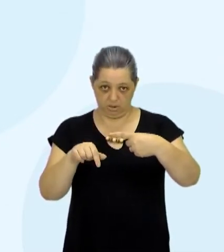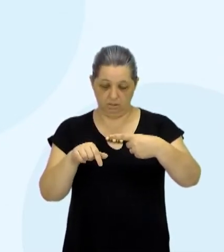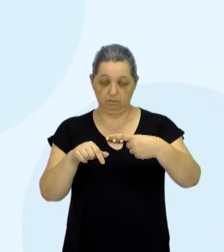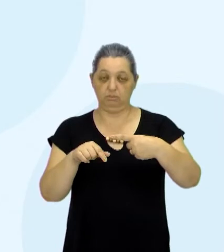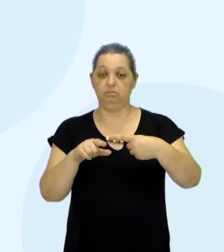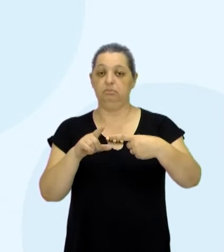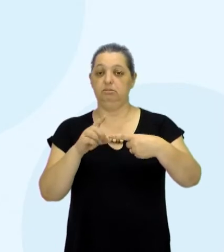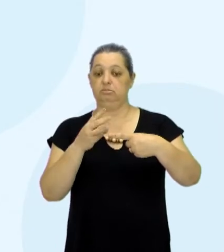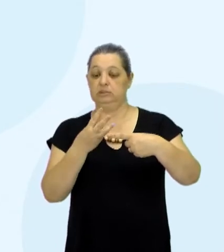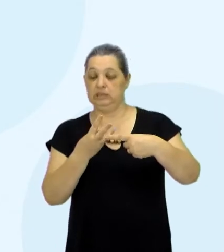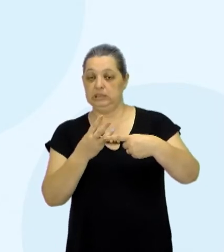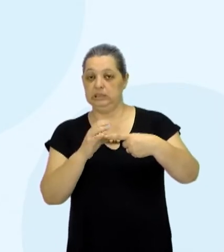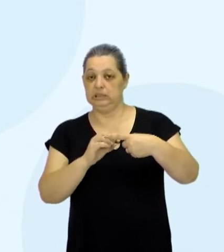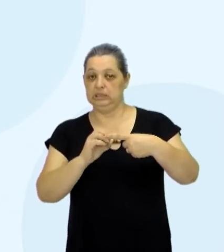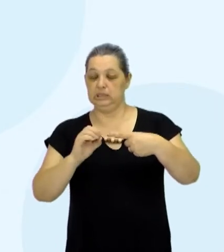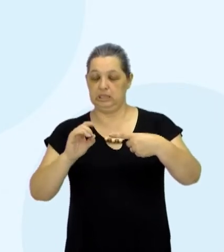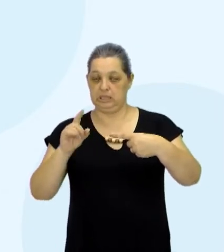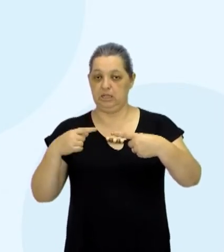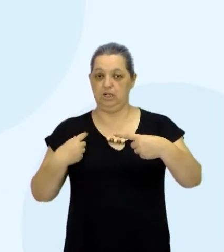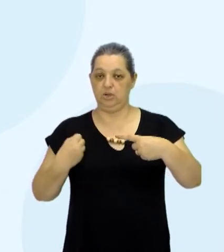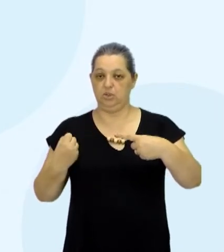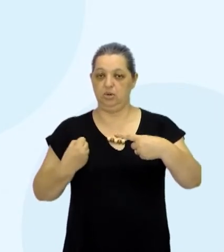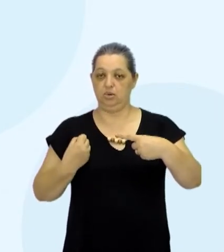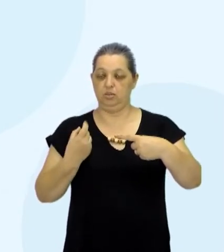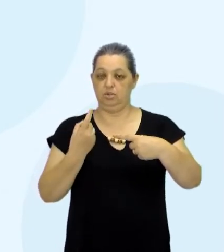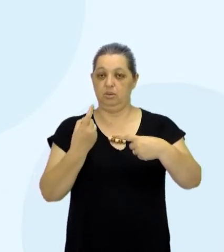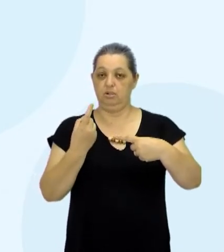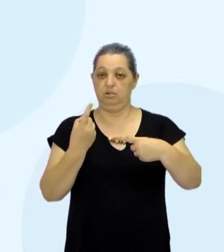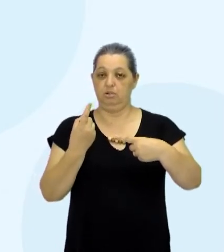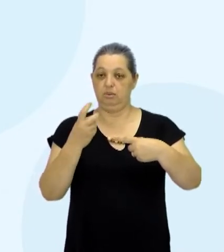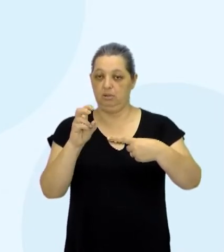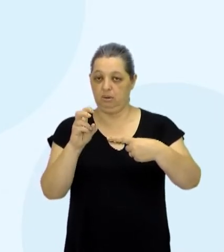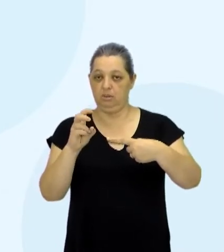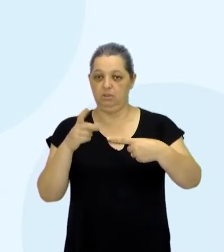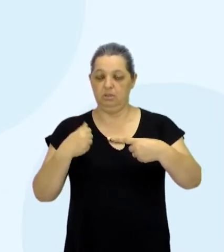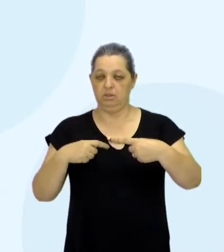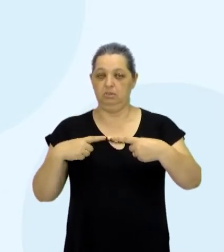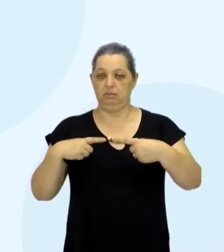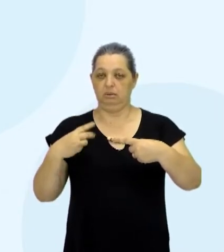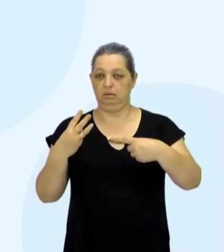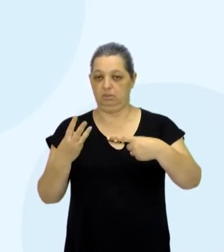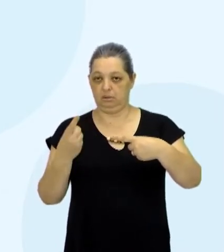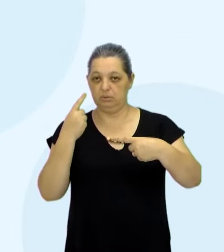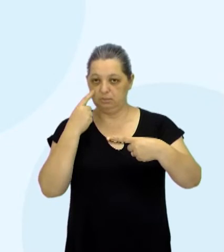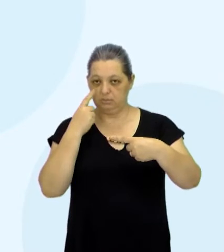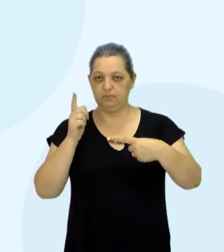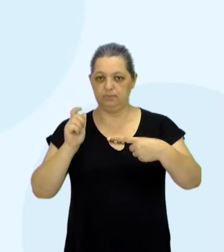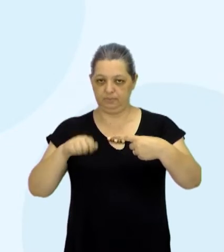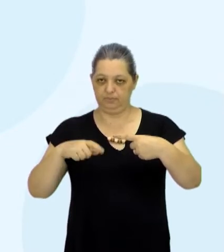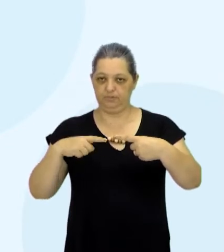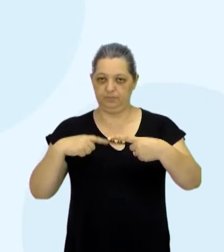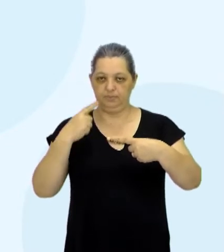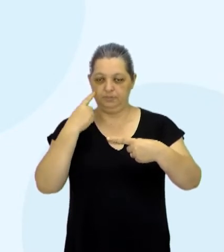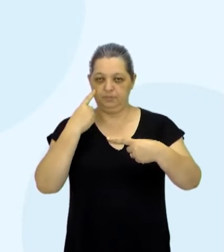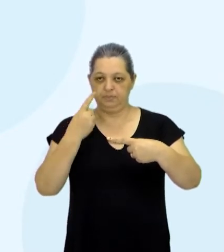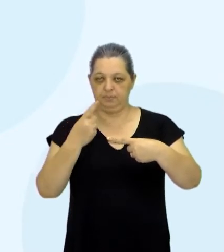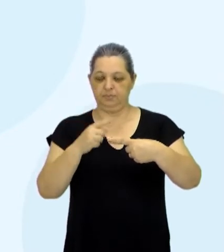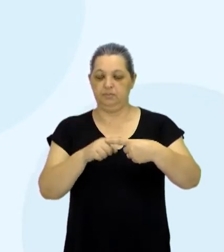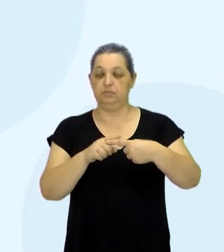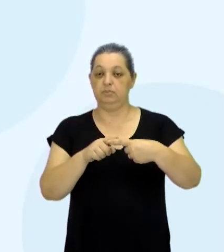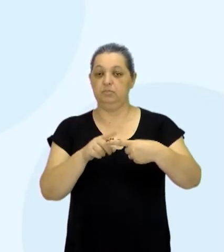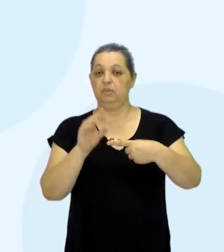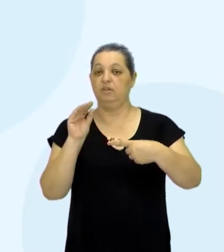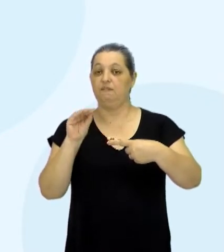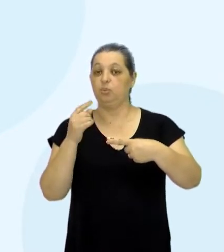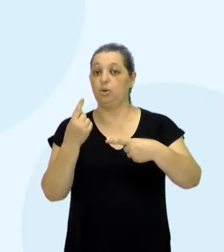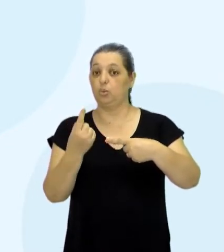casas. Tá, então eu vou ter o número 15, só que eu vou ter que ter 3 casas. Então, duas casas ele já está ocupando ali, 1 e o 5. Tá faltando mais